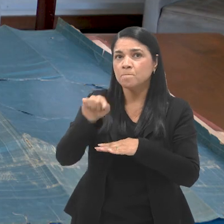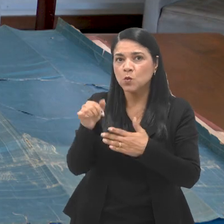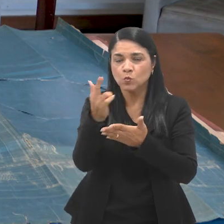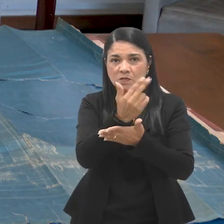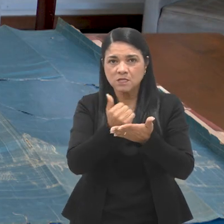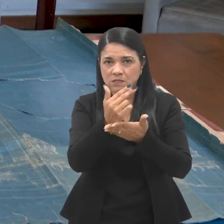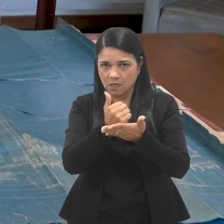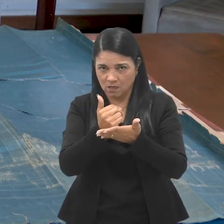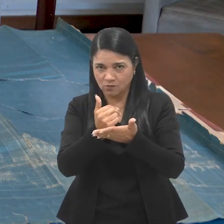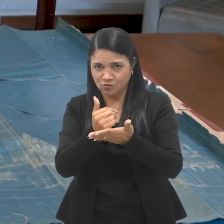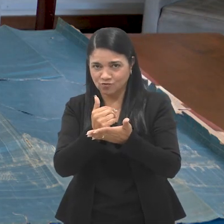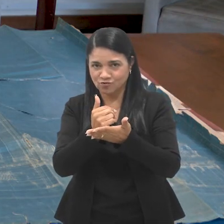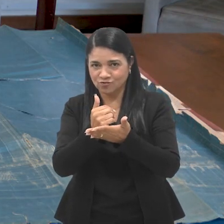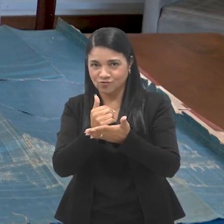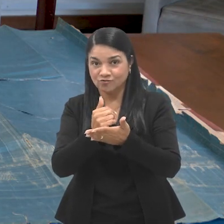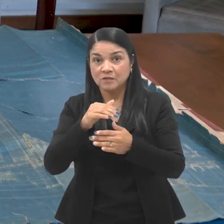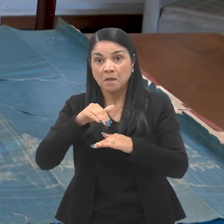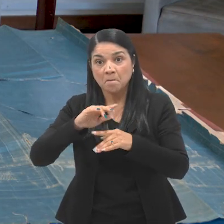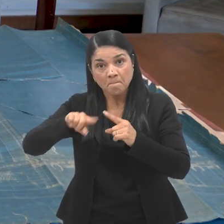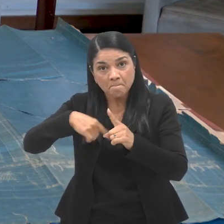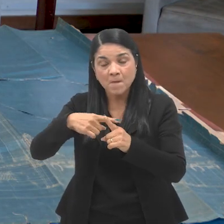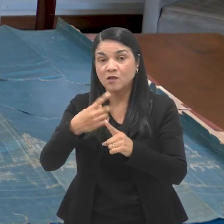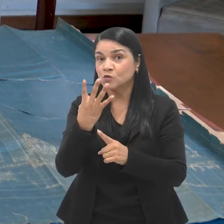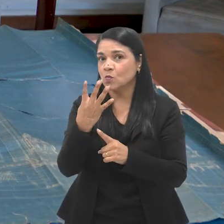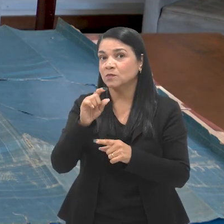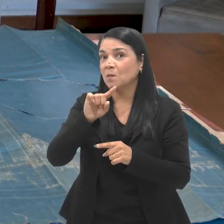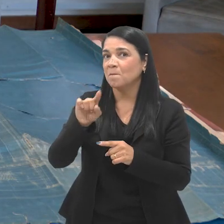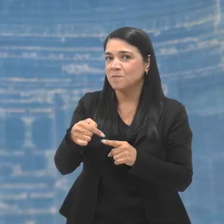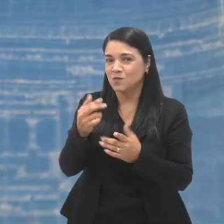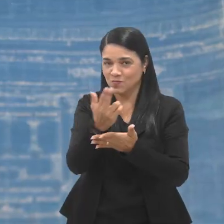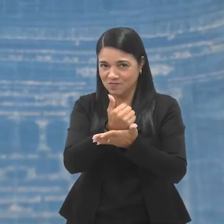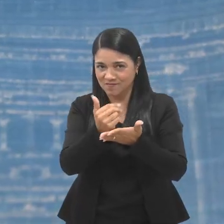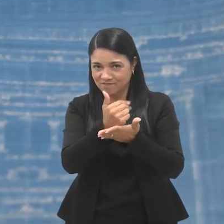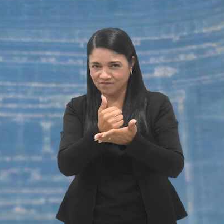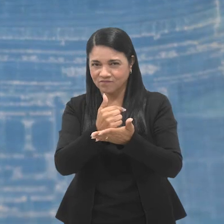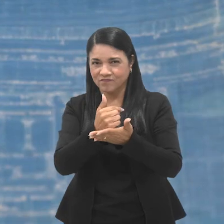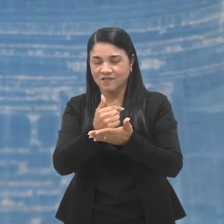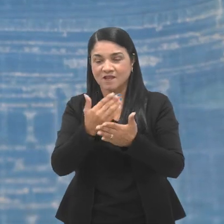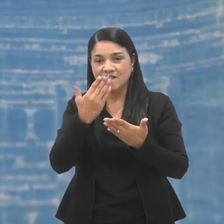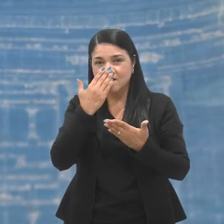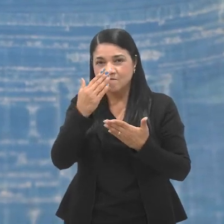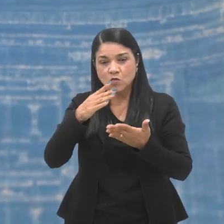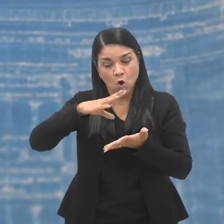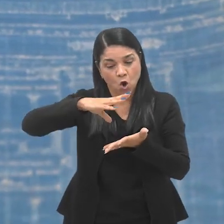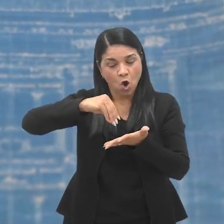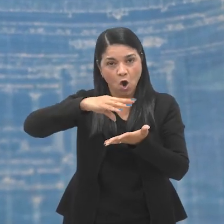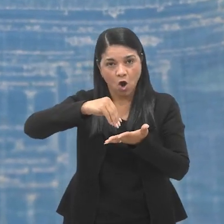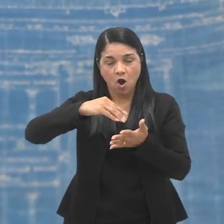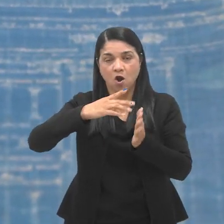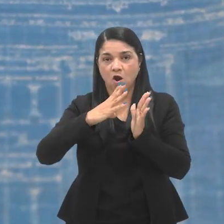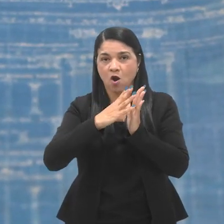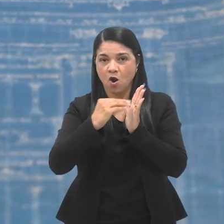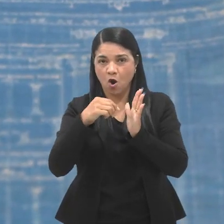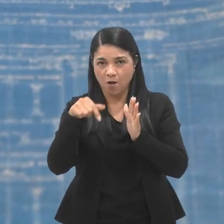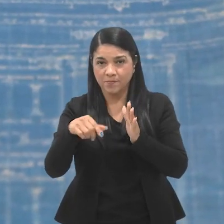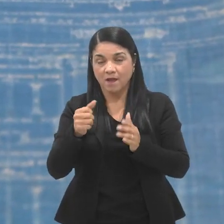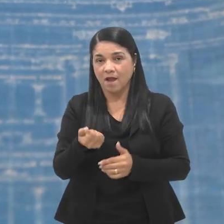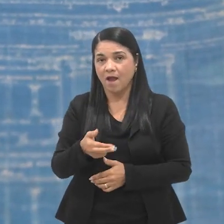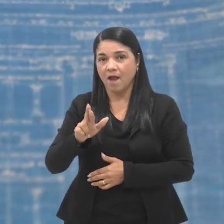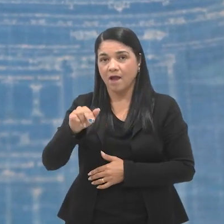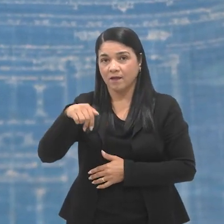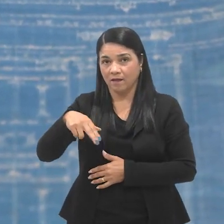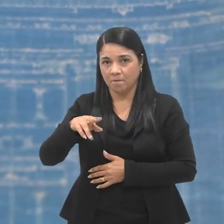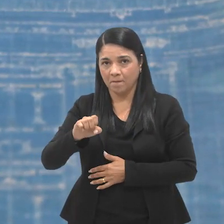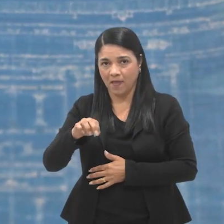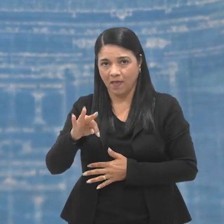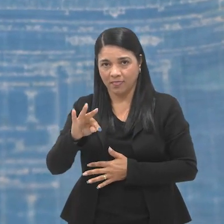do escritório, que tem mais de 4.000 desenhos. Aqui a gente tem na fachada lateral, essa é uma cópia blueprint, né, porque